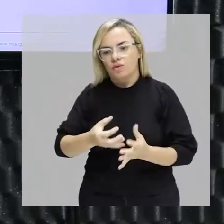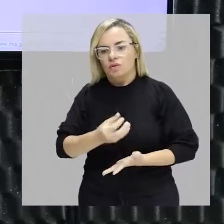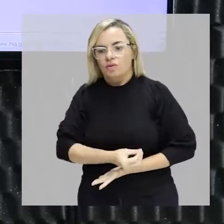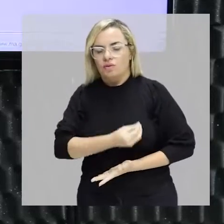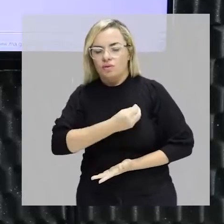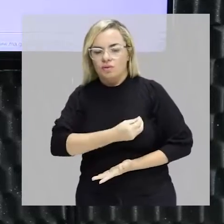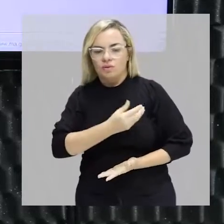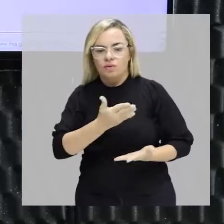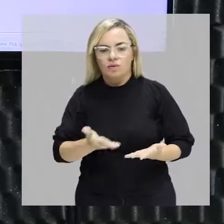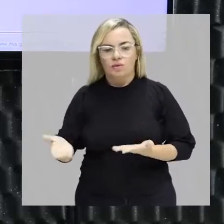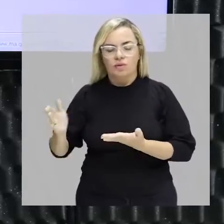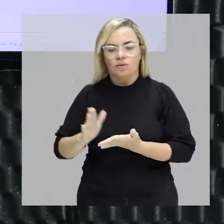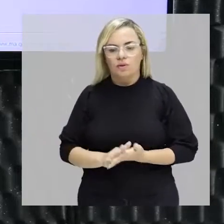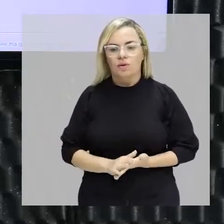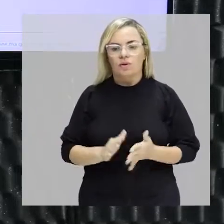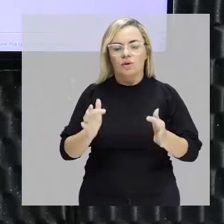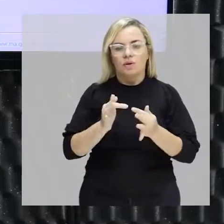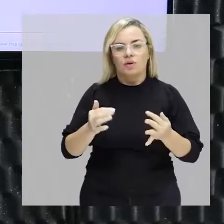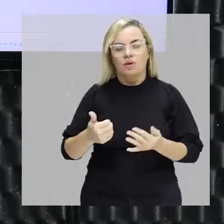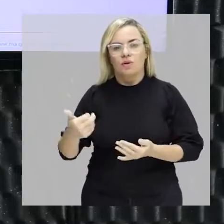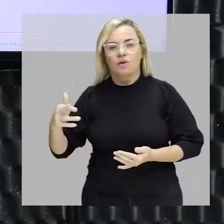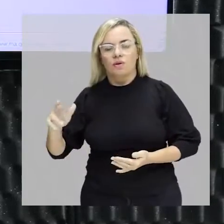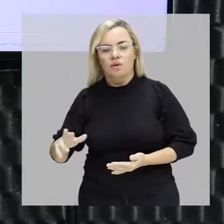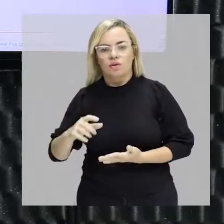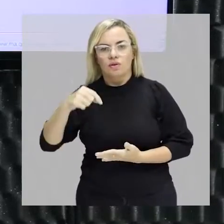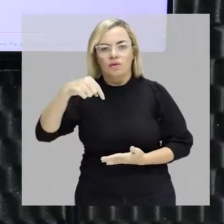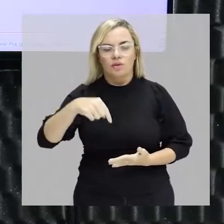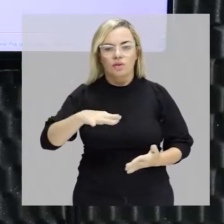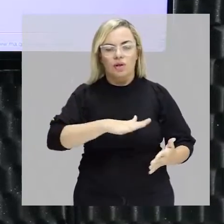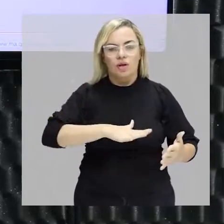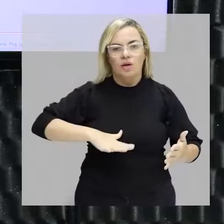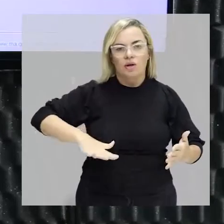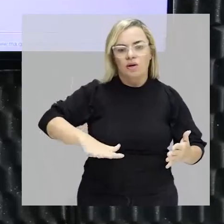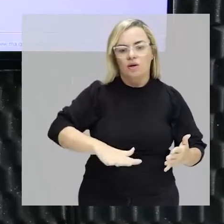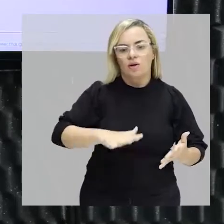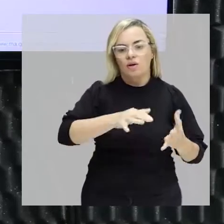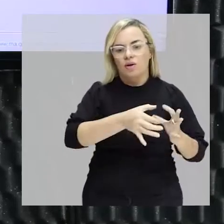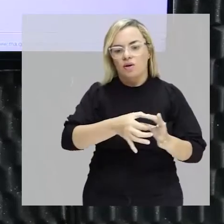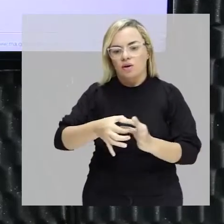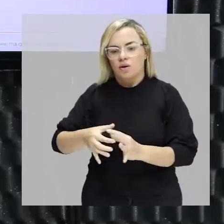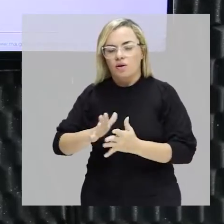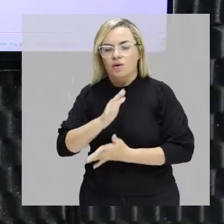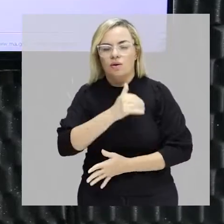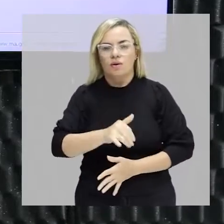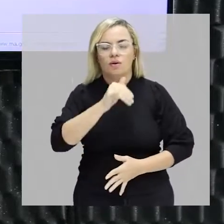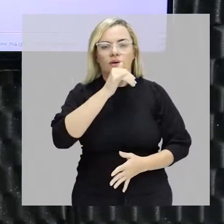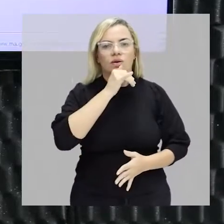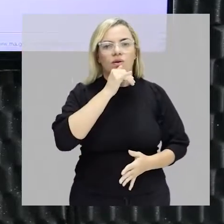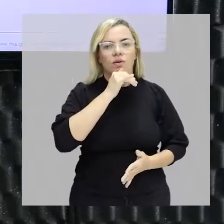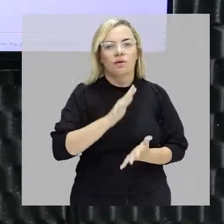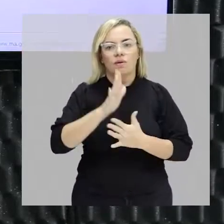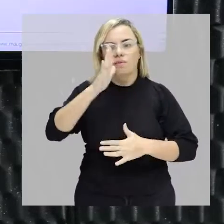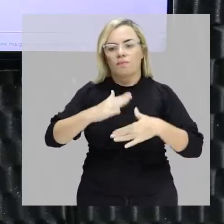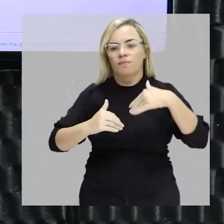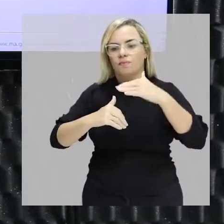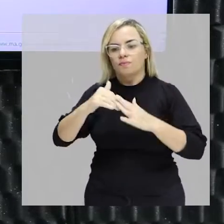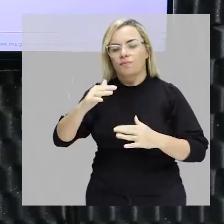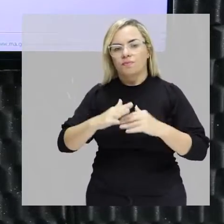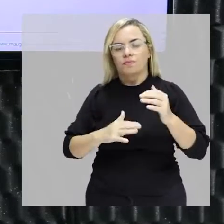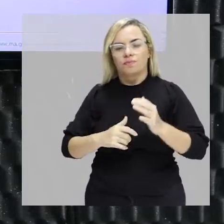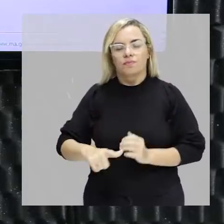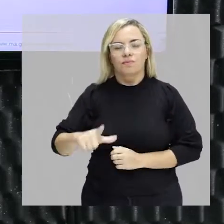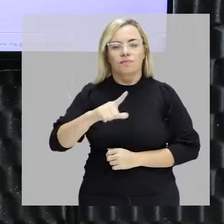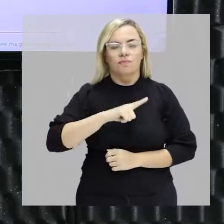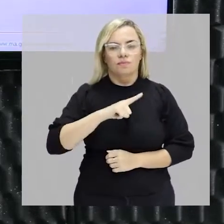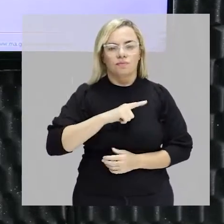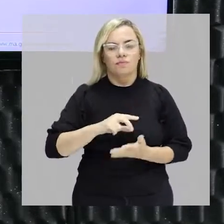dia, aonde a função do primeiro grau ela está presente. Aqui trouxe a exemplificação, né, no caso das profissões. A gente tem